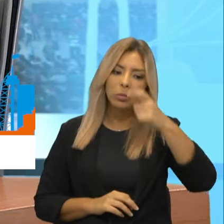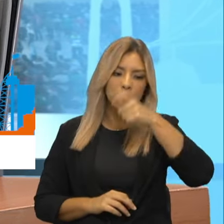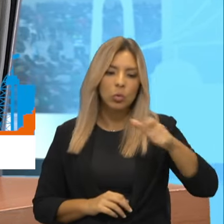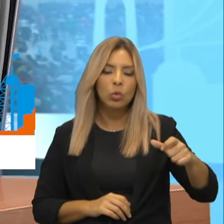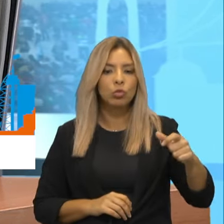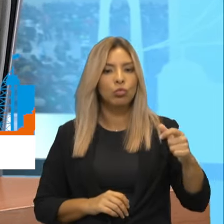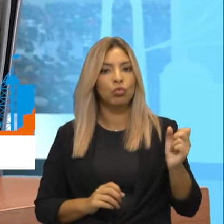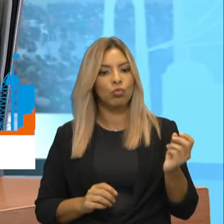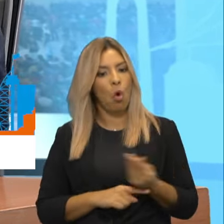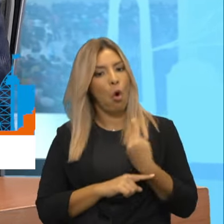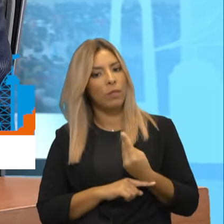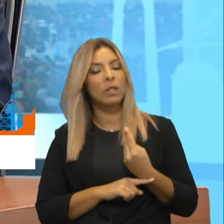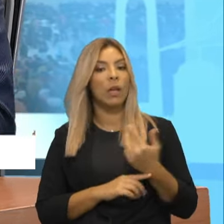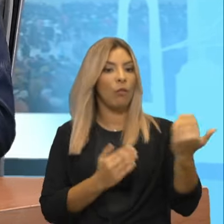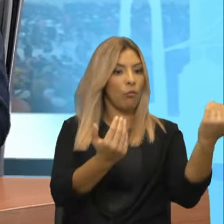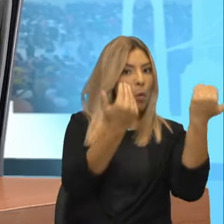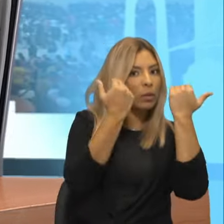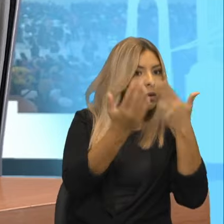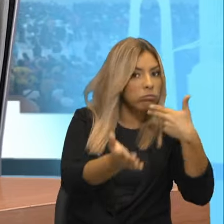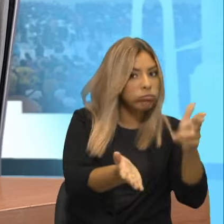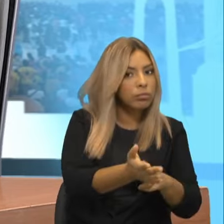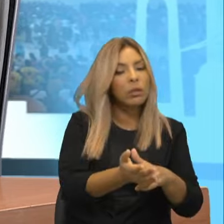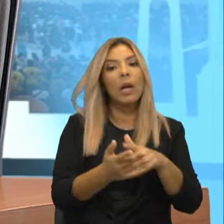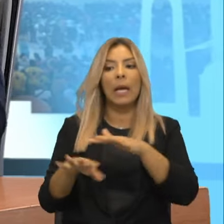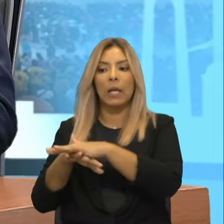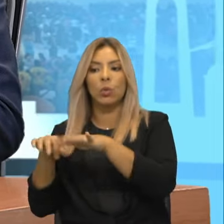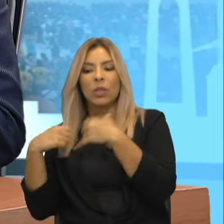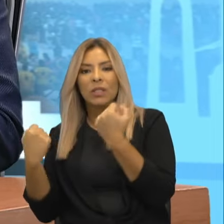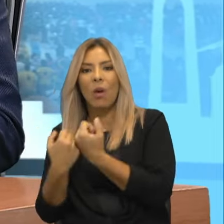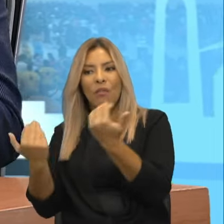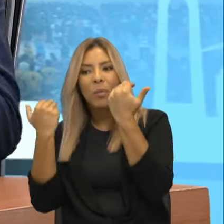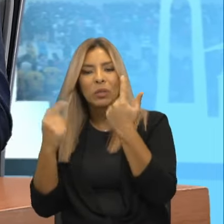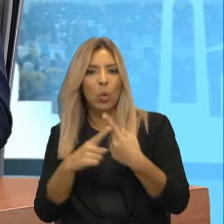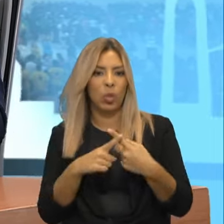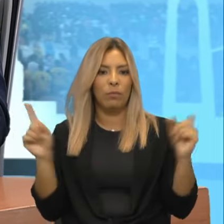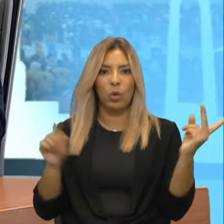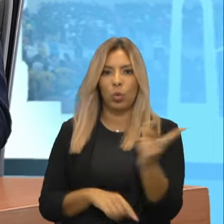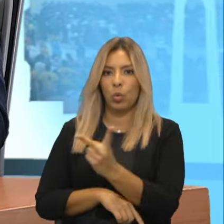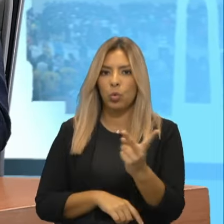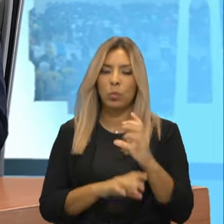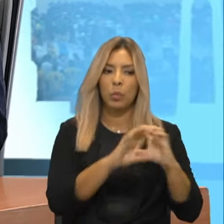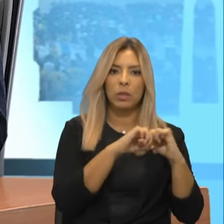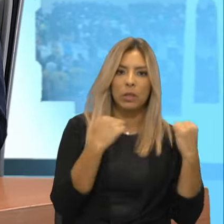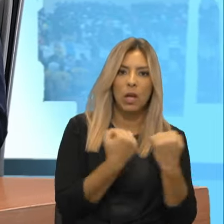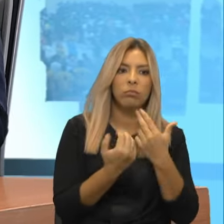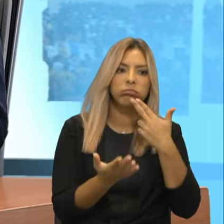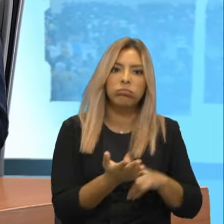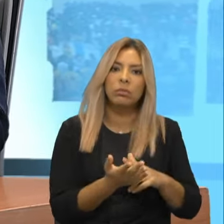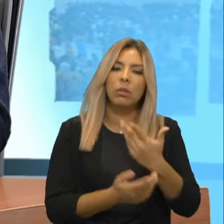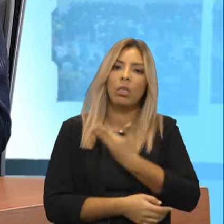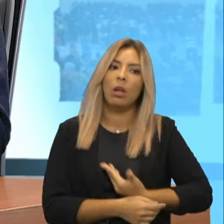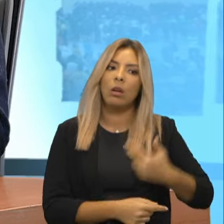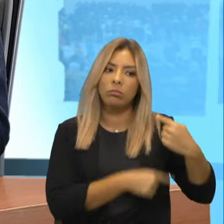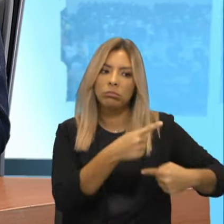entre informação, desinformação, entre as redes sociais e os órgãos de comunicação social, digamos, mais tradicionais. Há